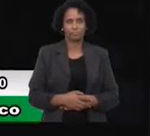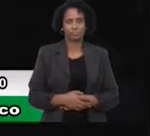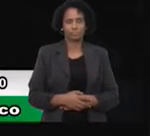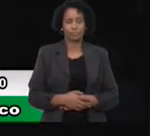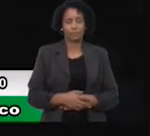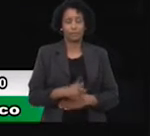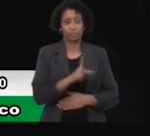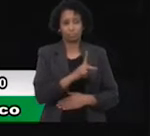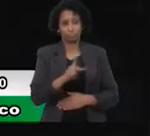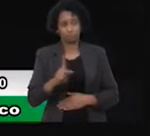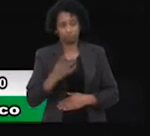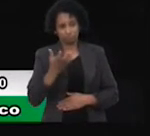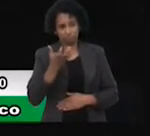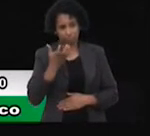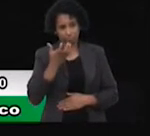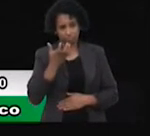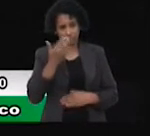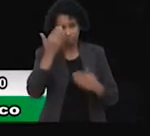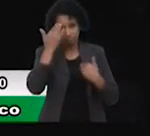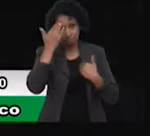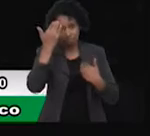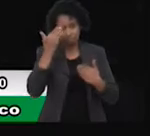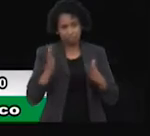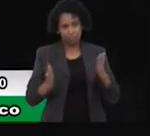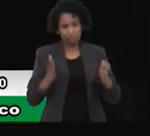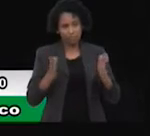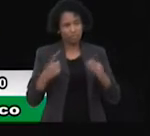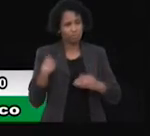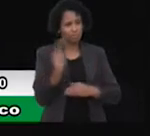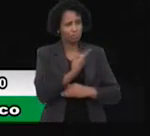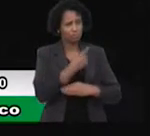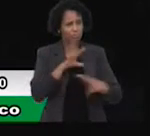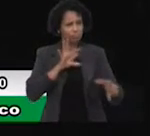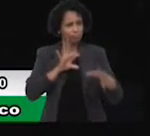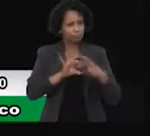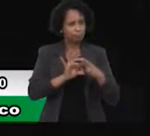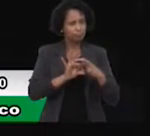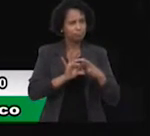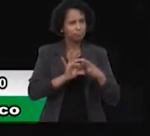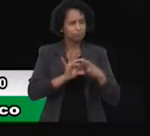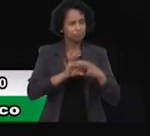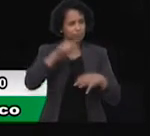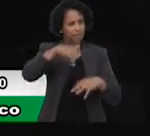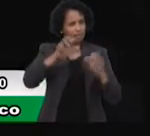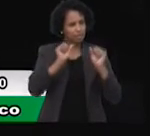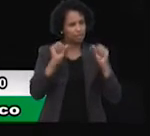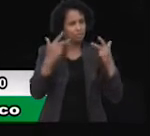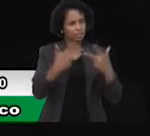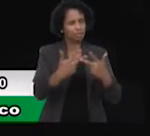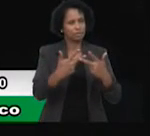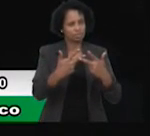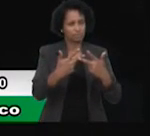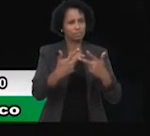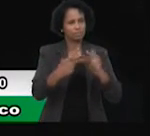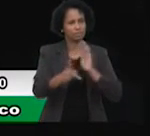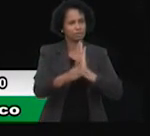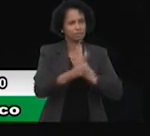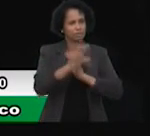agradecer também esse tempo que pudemos estar juntos aqui na Câmara Municipal de Osasco.